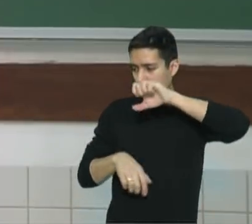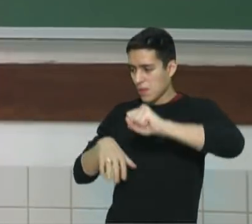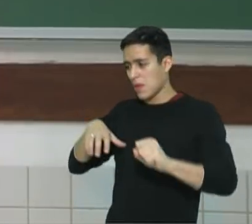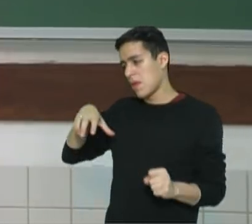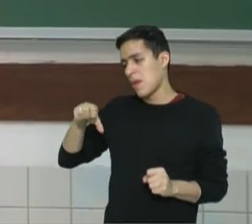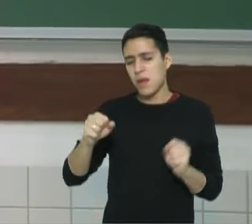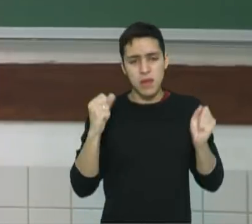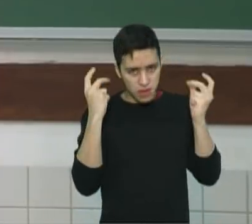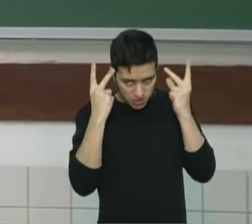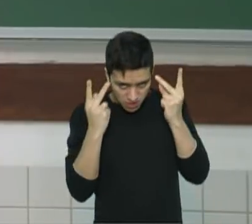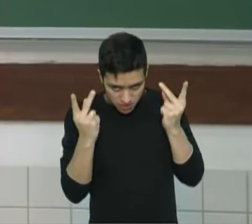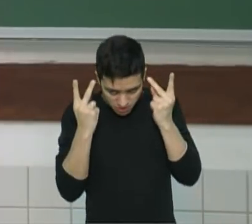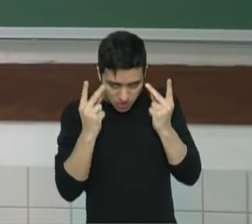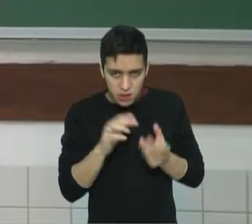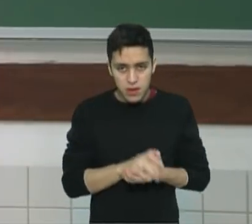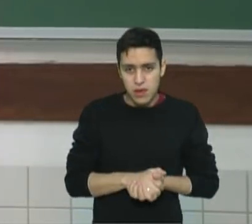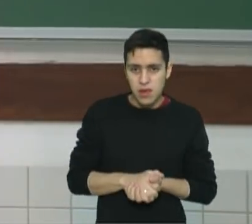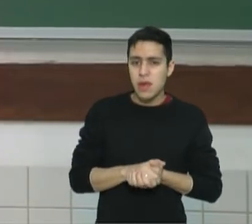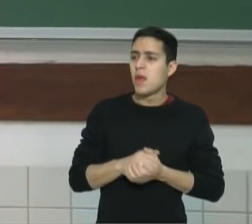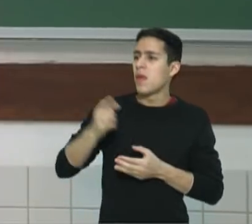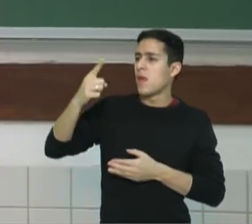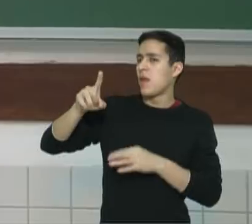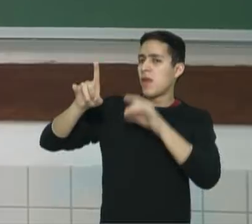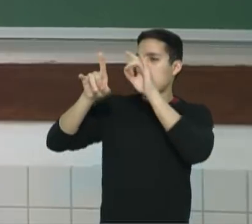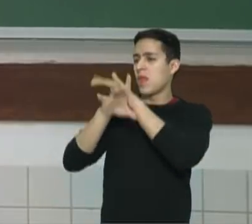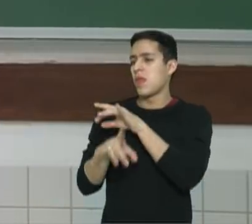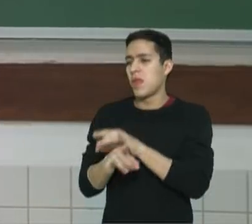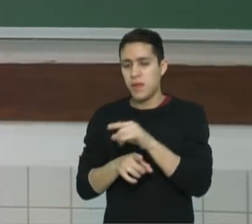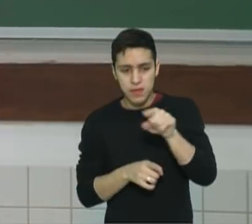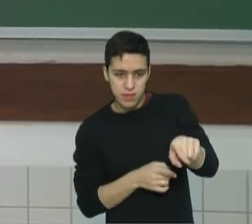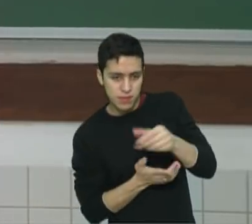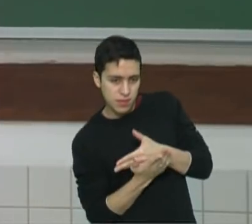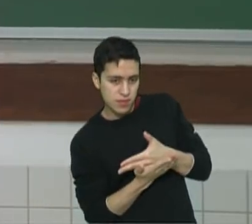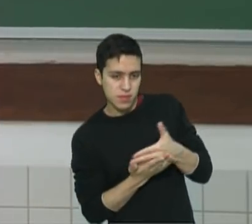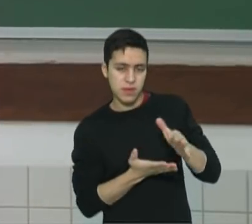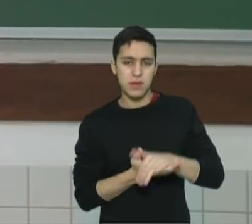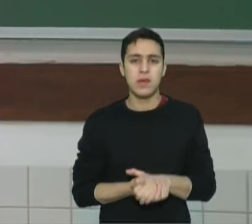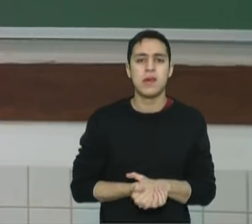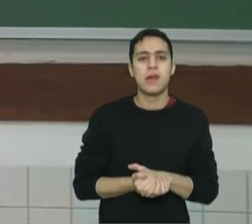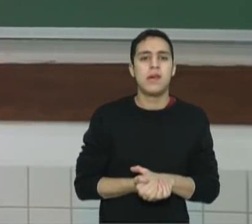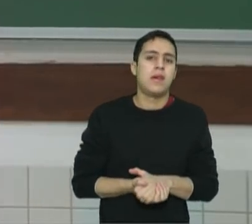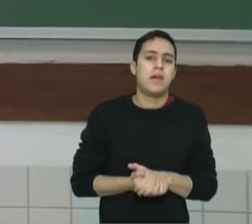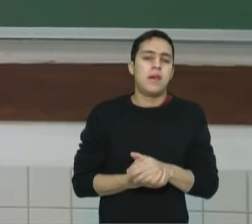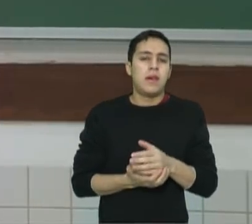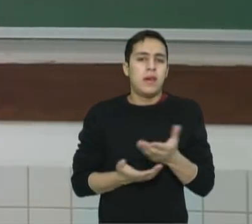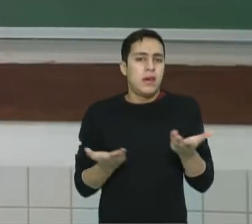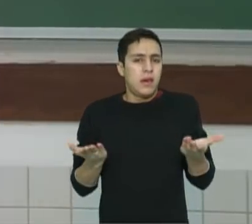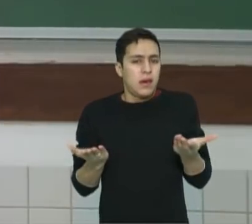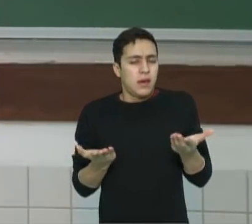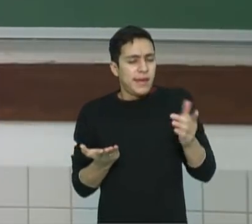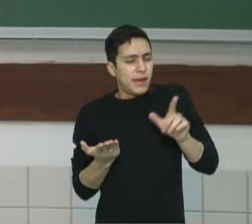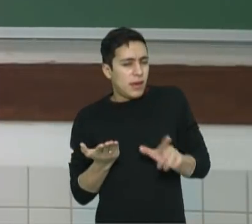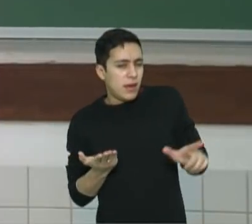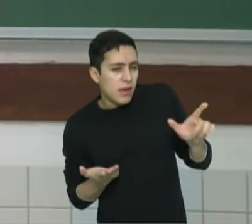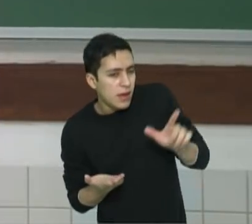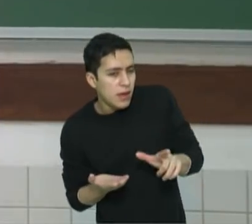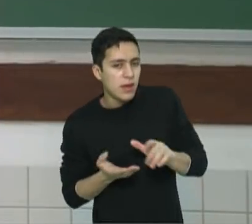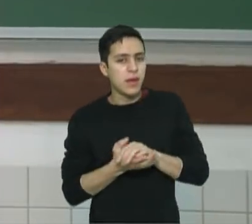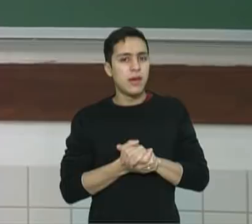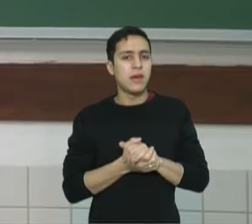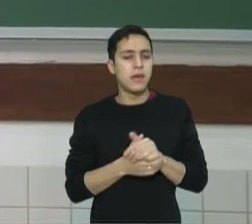que é normal, onde um vai terminando, o outro vai começando. Então, logicamente, a gente percebe que